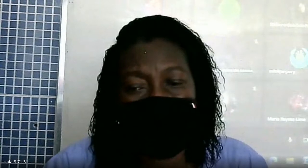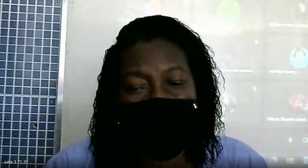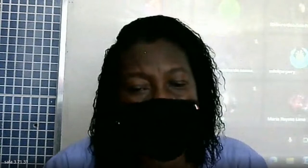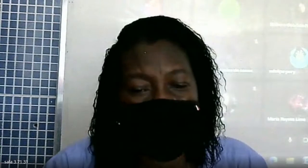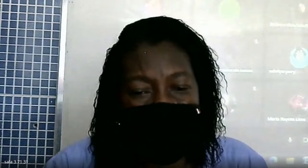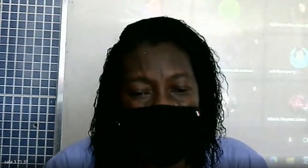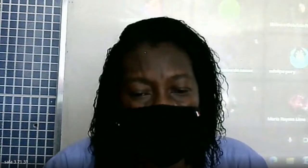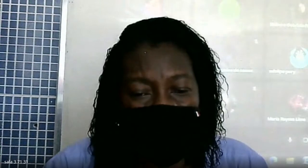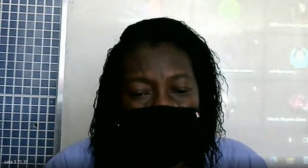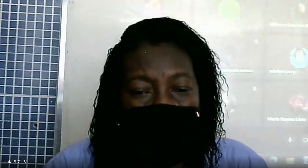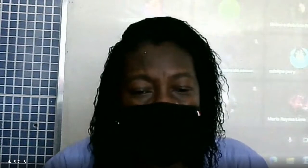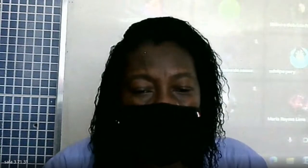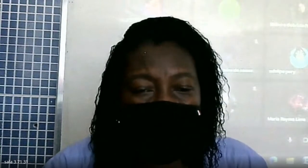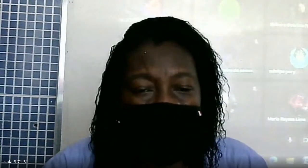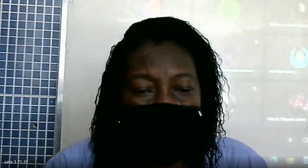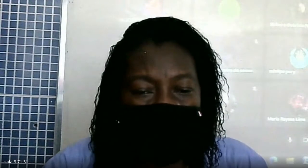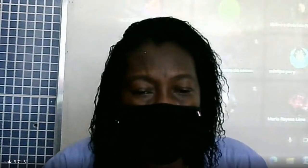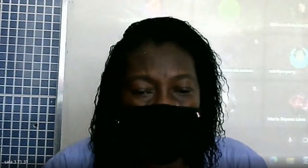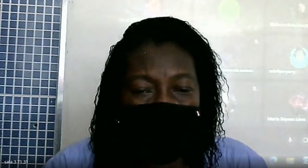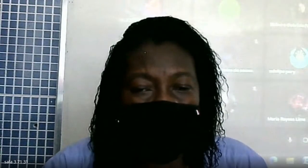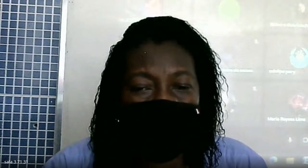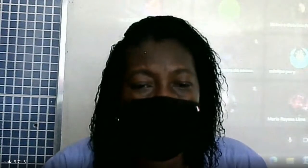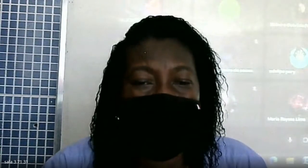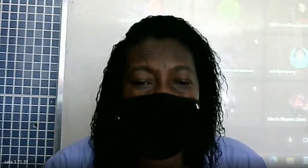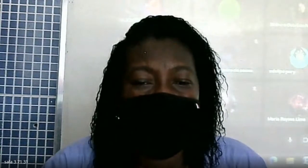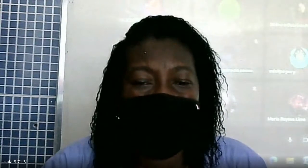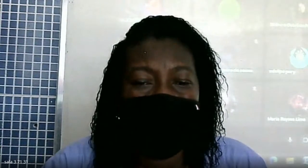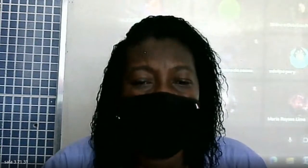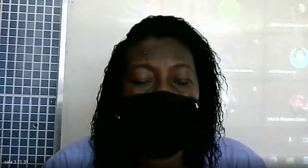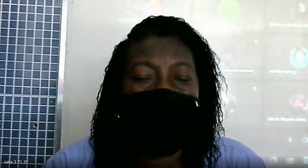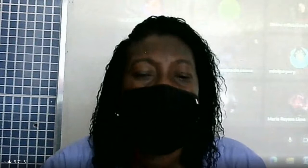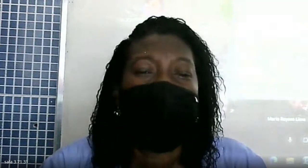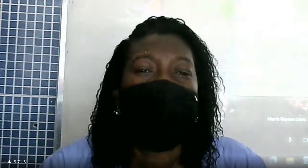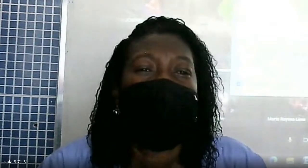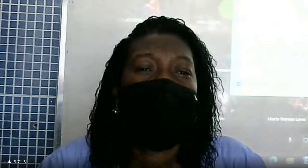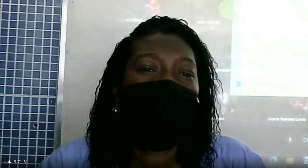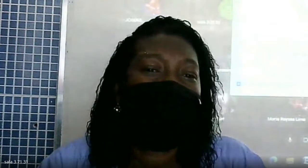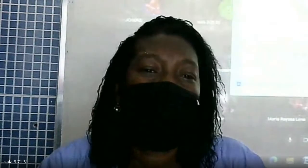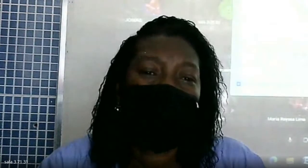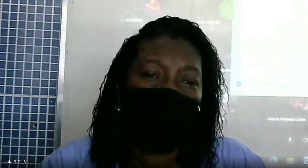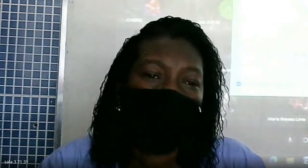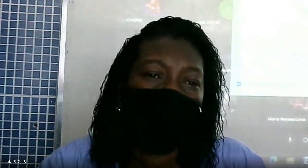eu mostrar aqui para vocês, pessoal de casa. Agora eu vou espelhar para vocês.